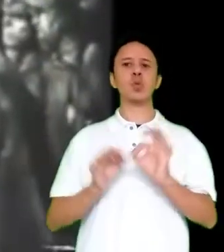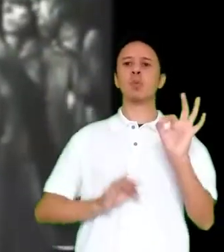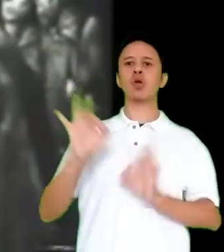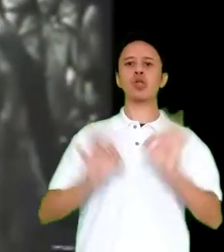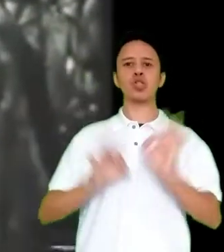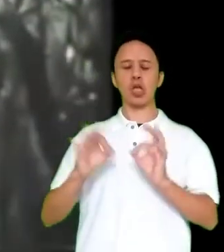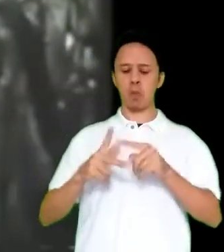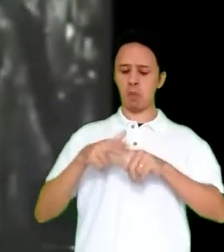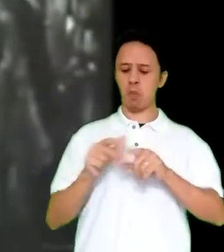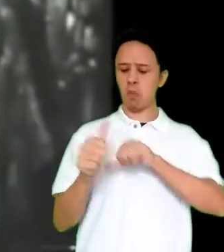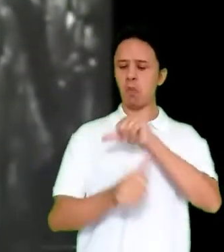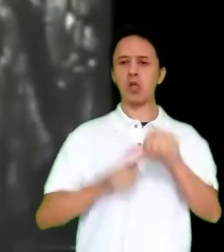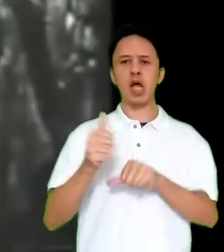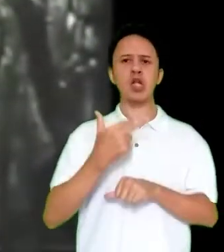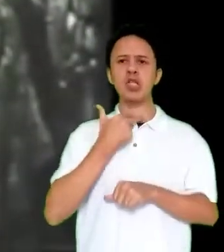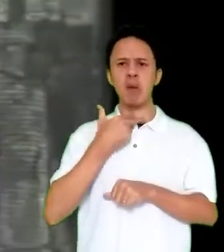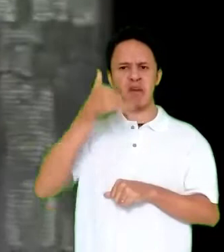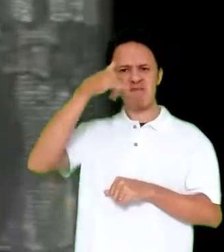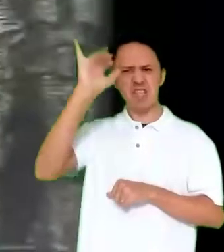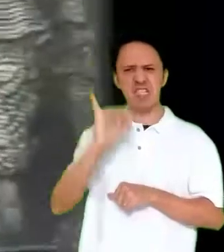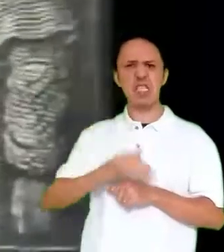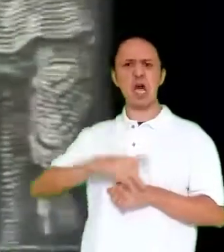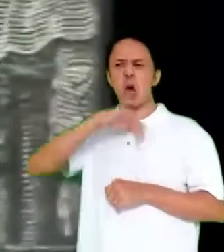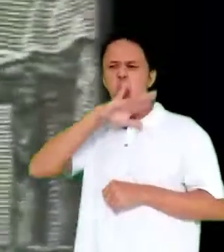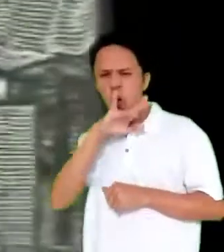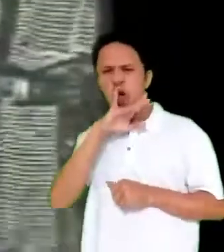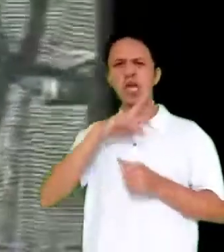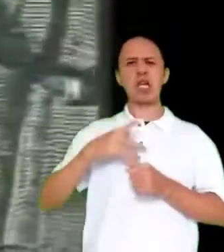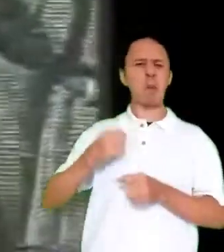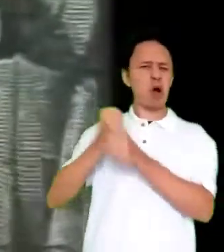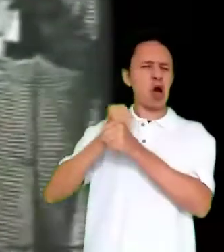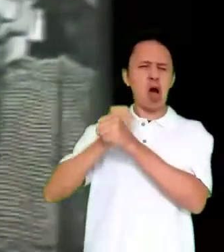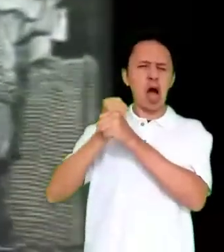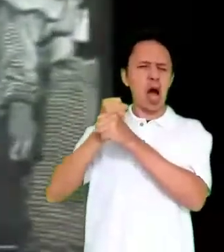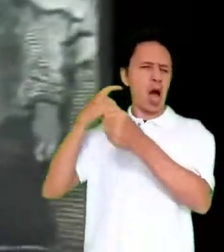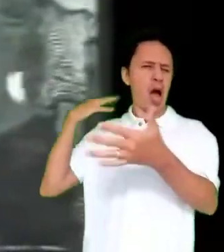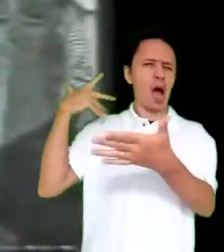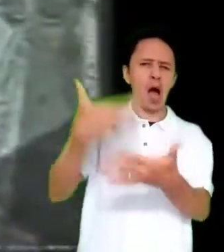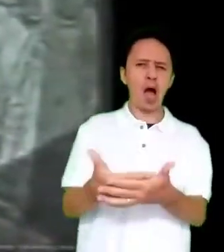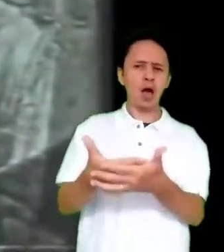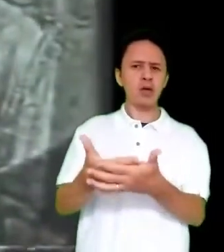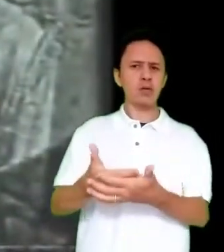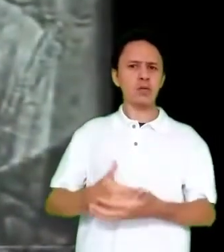Todos os projetos de reforma não poderão evitar os males terríveis que vejo se acumulando há muito tempo.